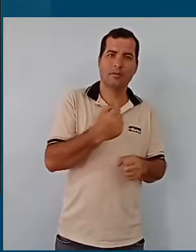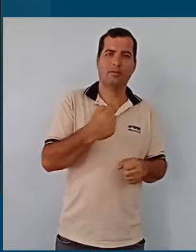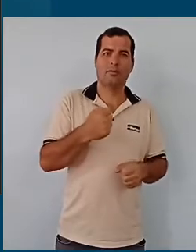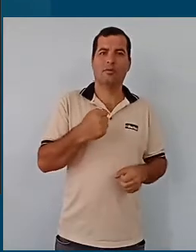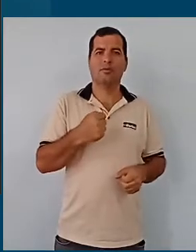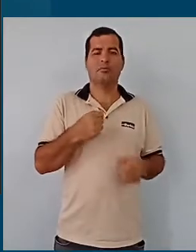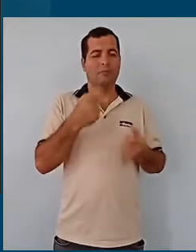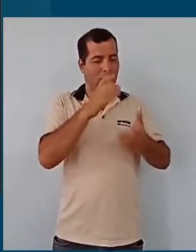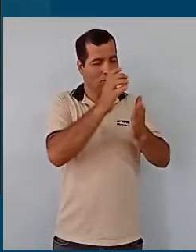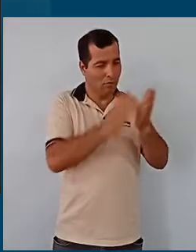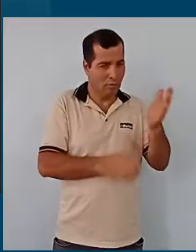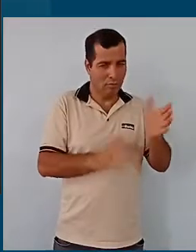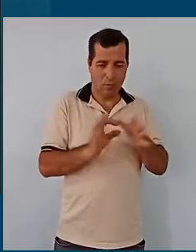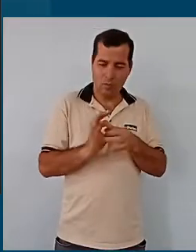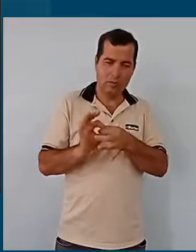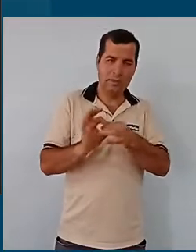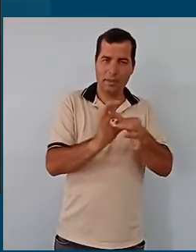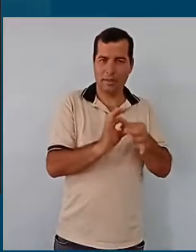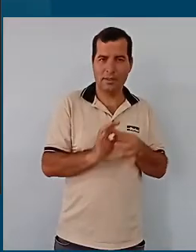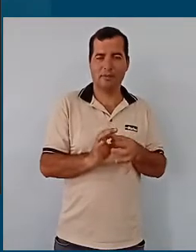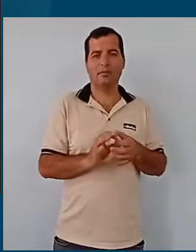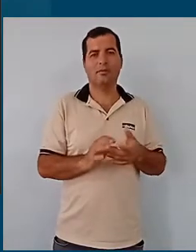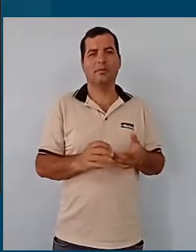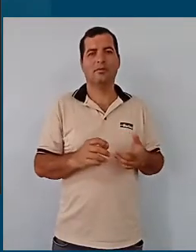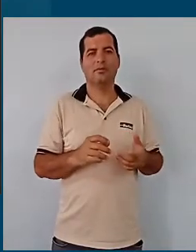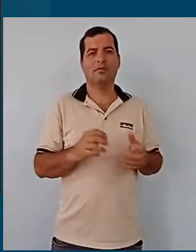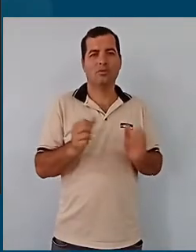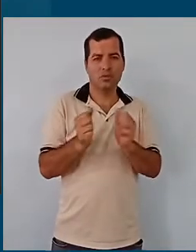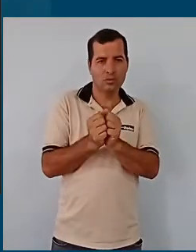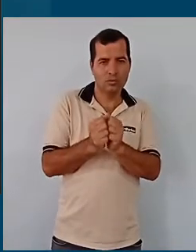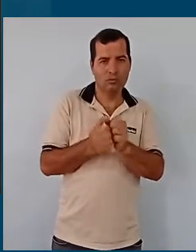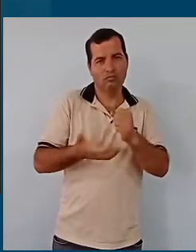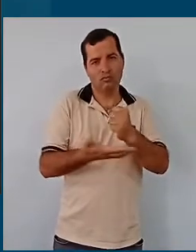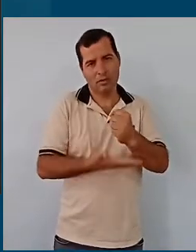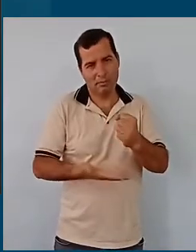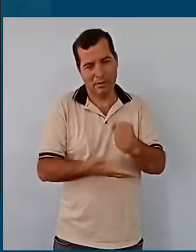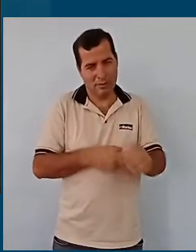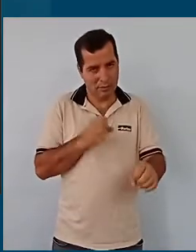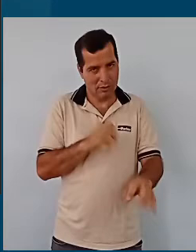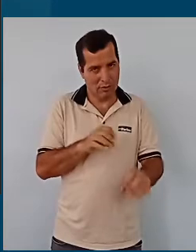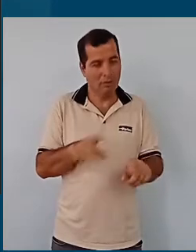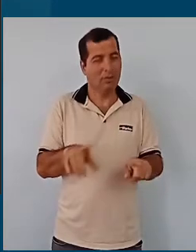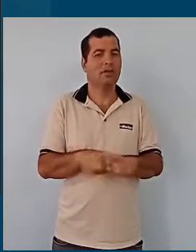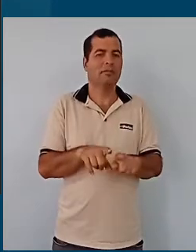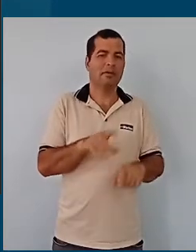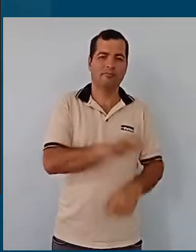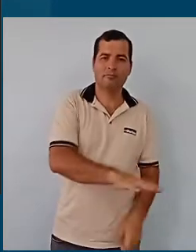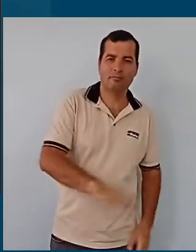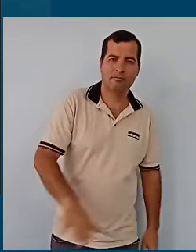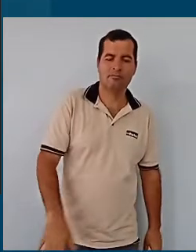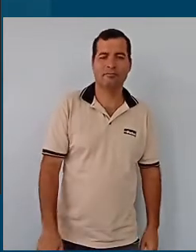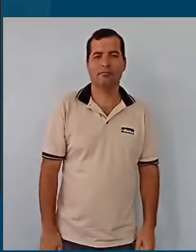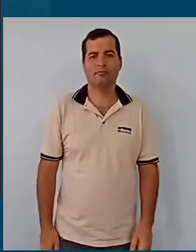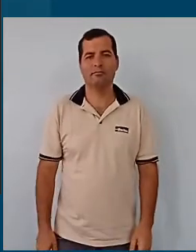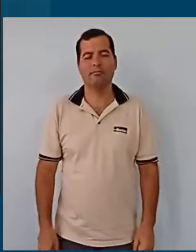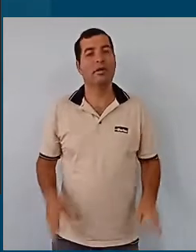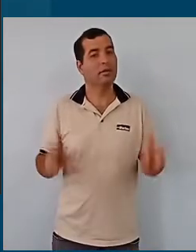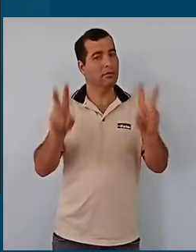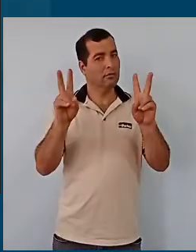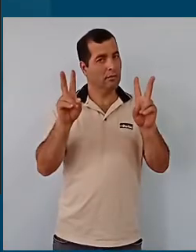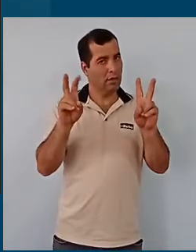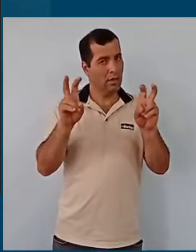curricular integrada que envolve o ensino fundamental e a educação infantil. Aliás, esse tema,